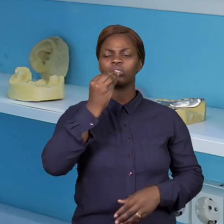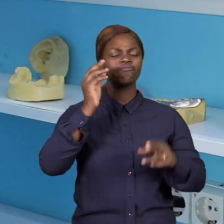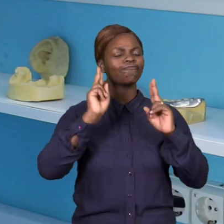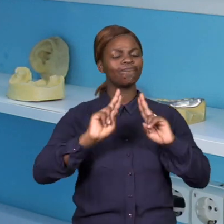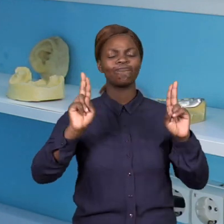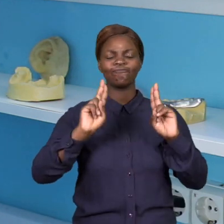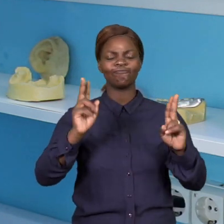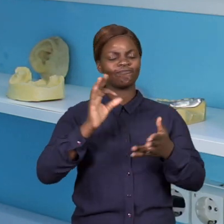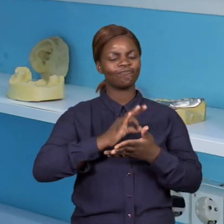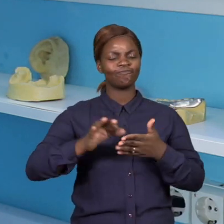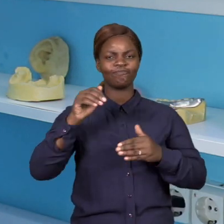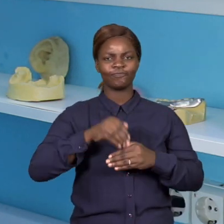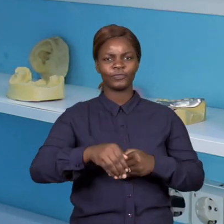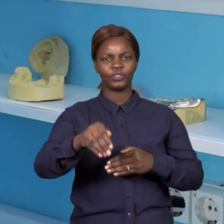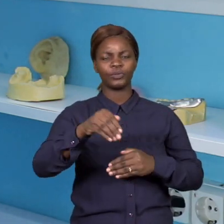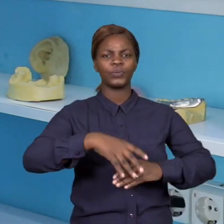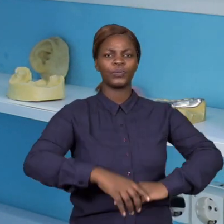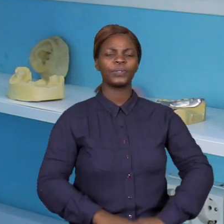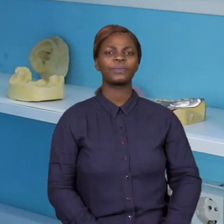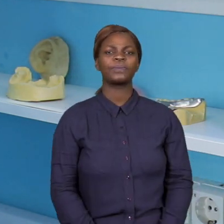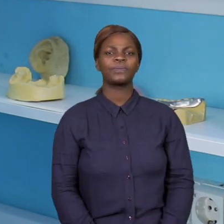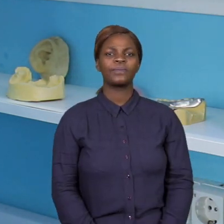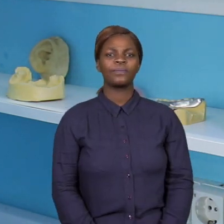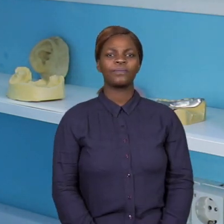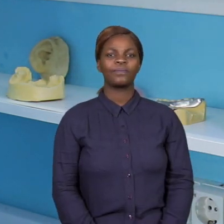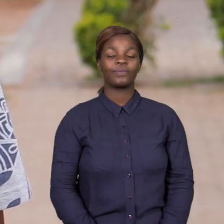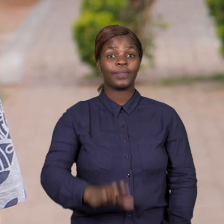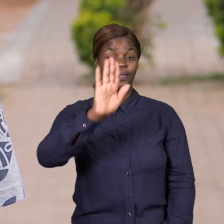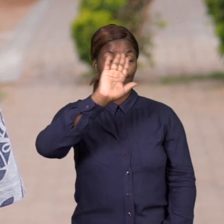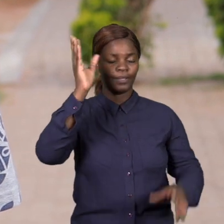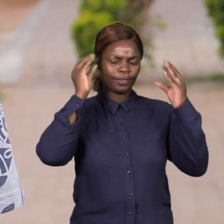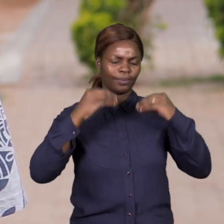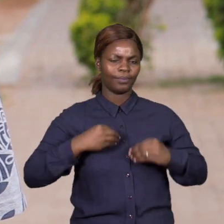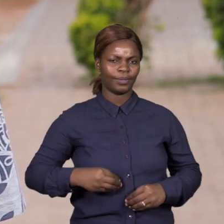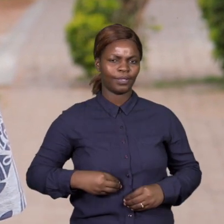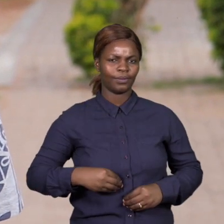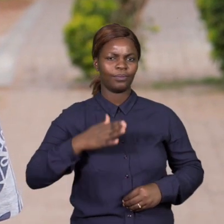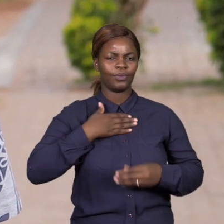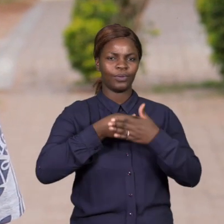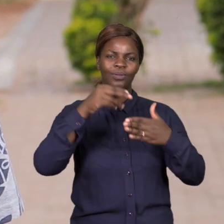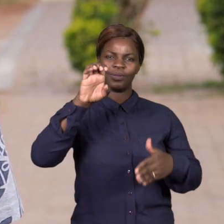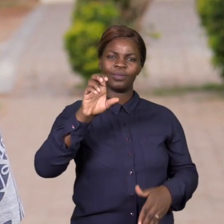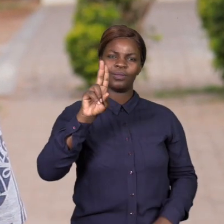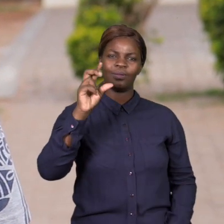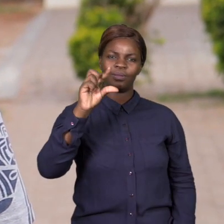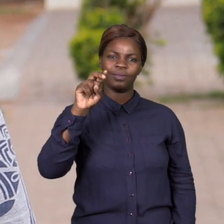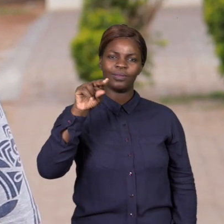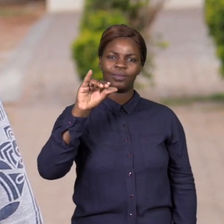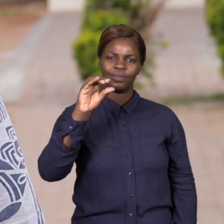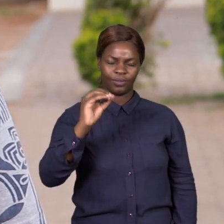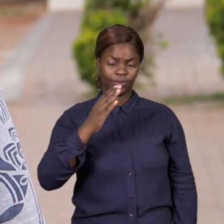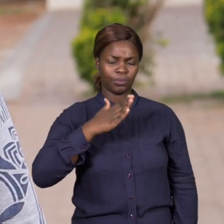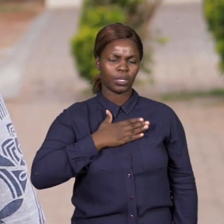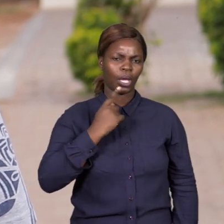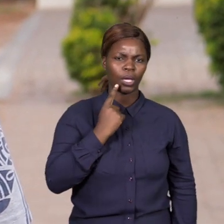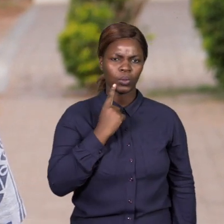novamente a reintegrar o brilho das placas dentárias, das próteses. Olá, doutor. Chamo-me Yoshane Eugênio. Gostaria de saber